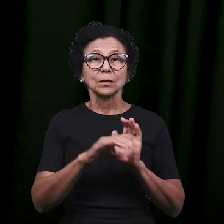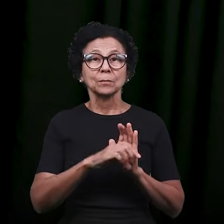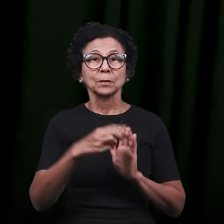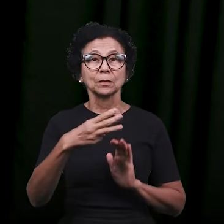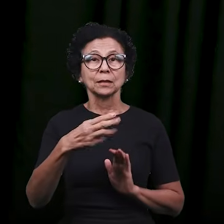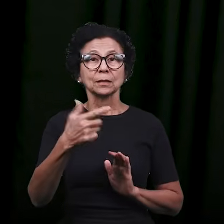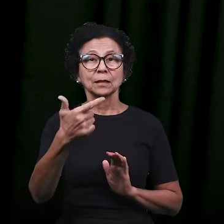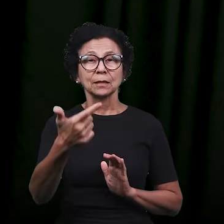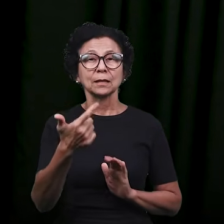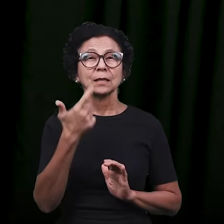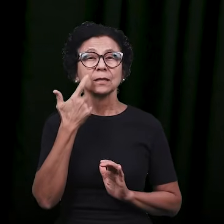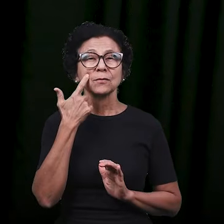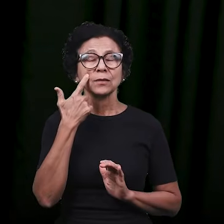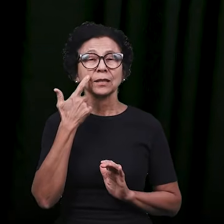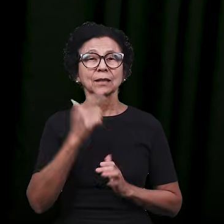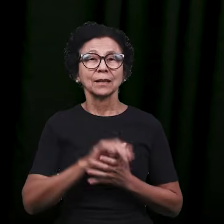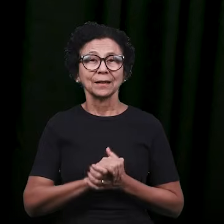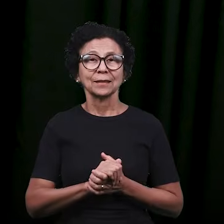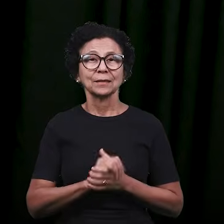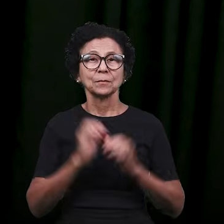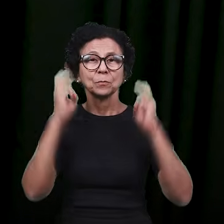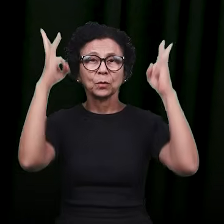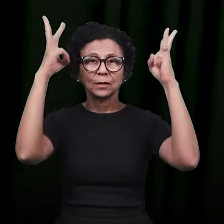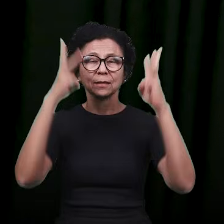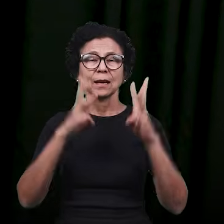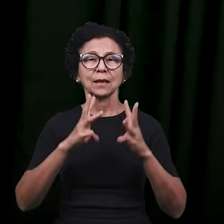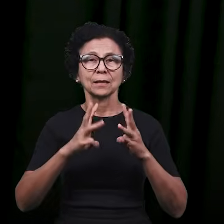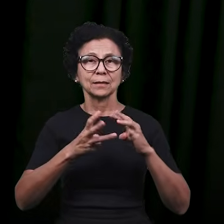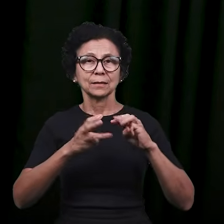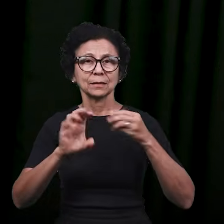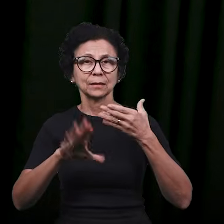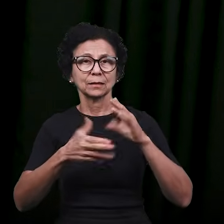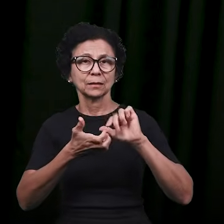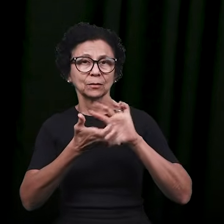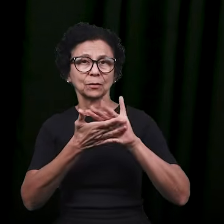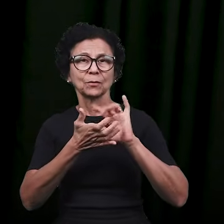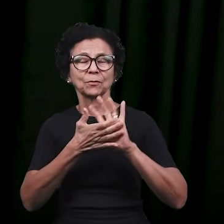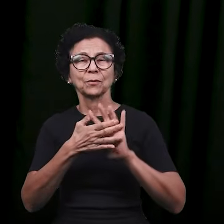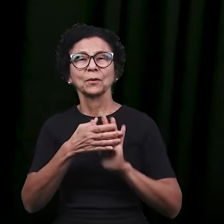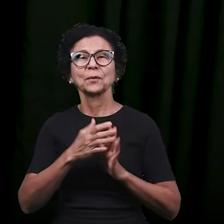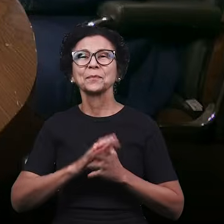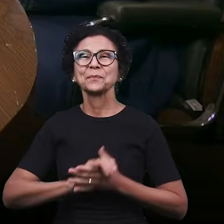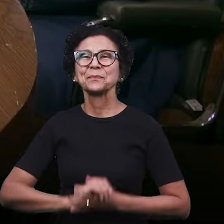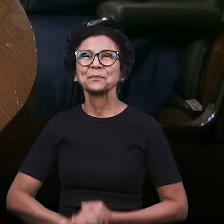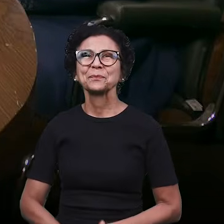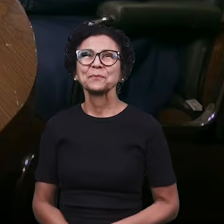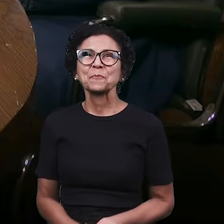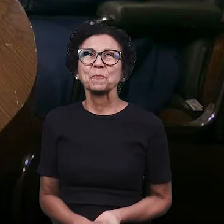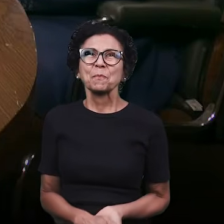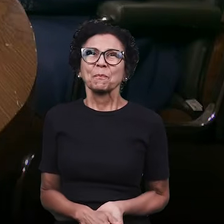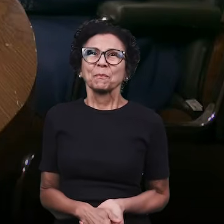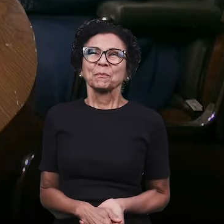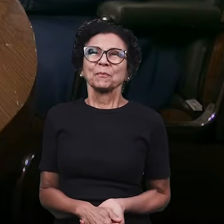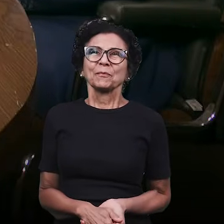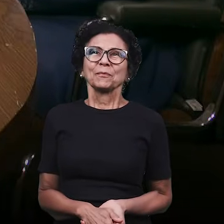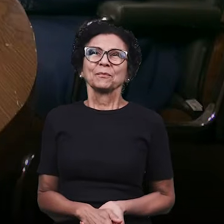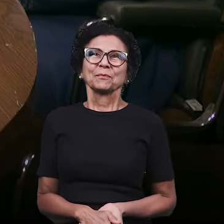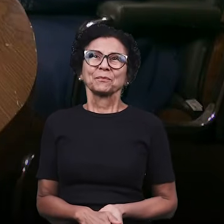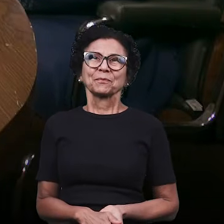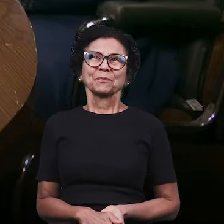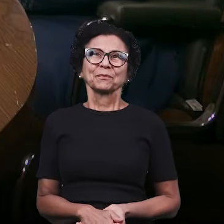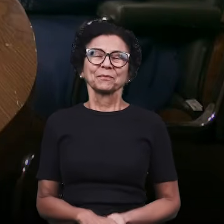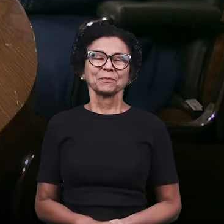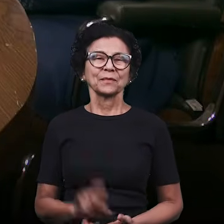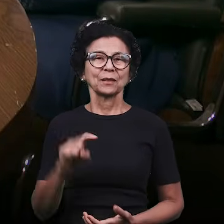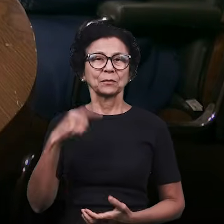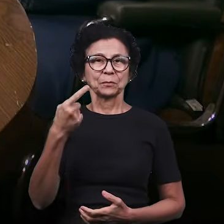Já se antecipa ali para ler o Cântico de Moisés. E no próximo episódio... E mande as revelações para nós aqui, que a gente trata delas aqui no